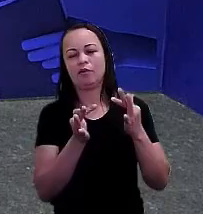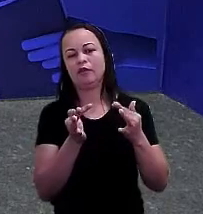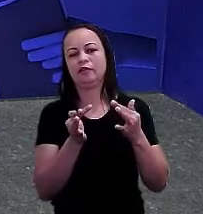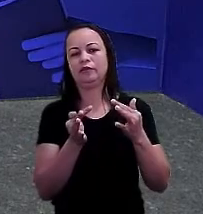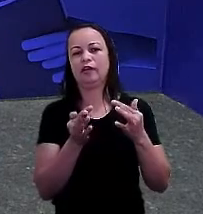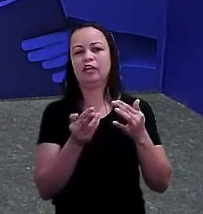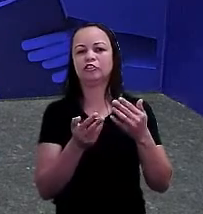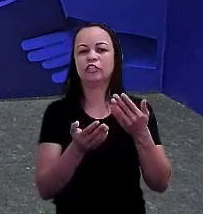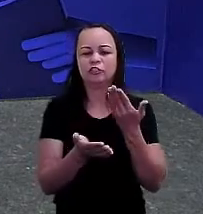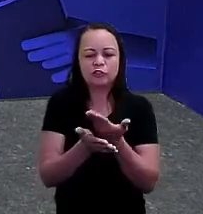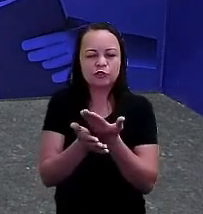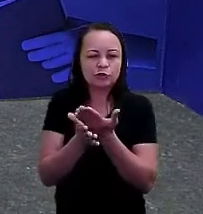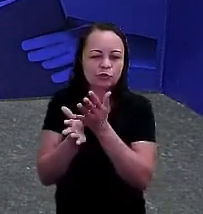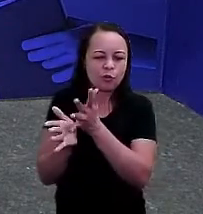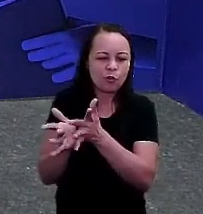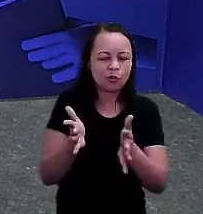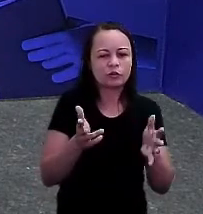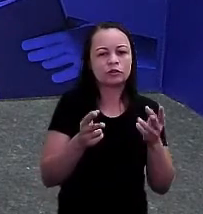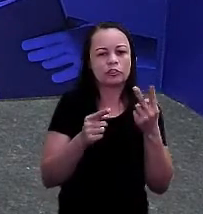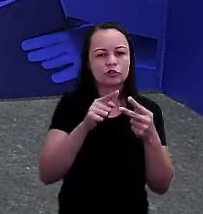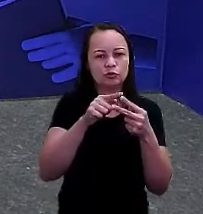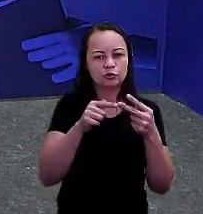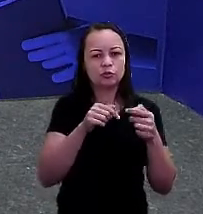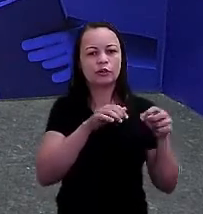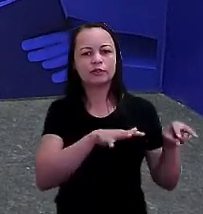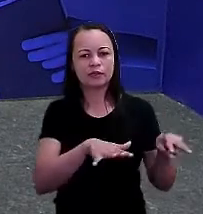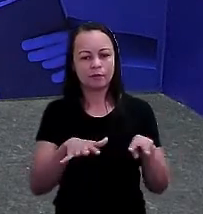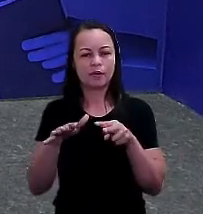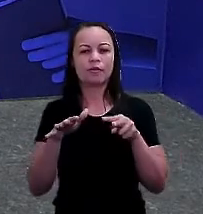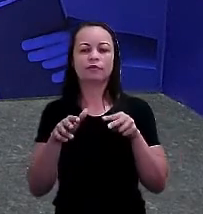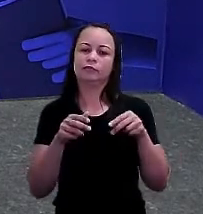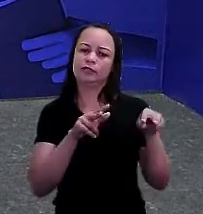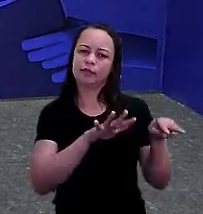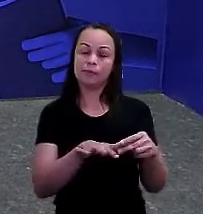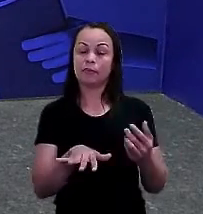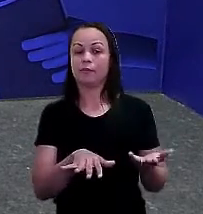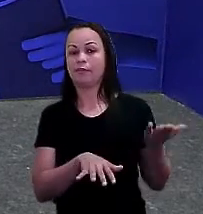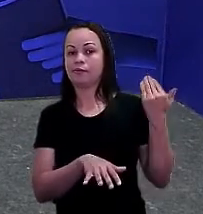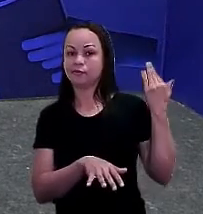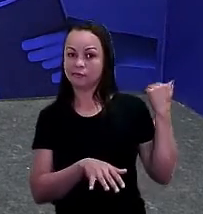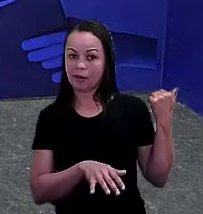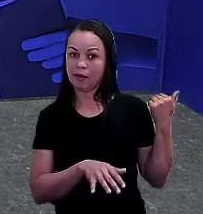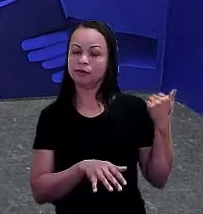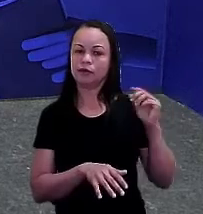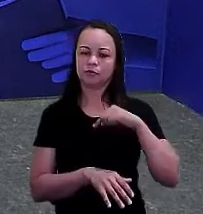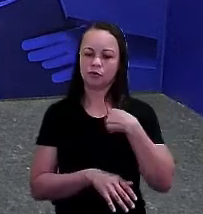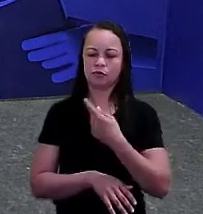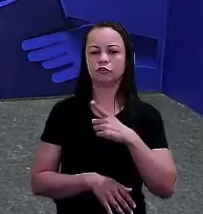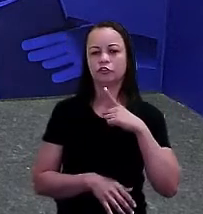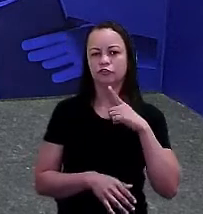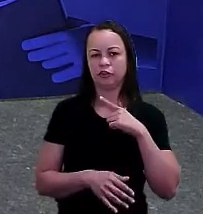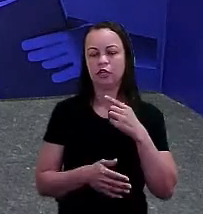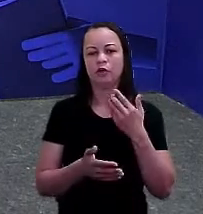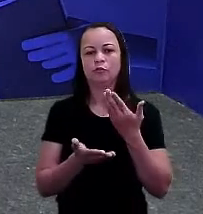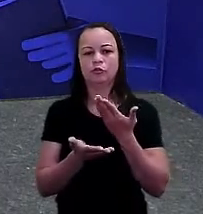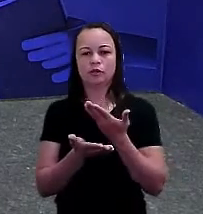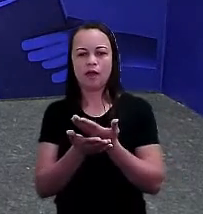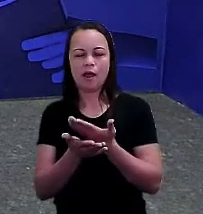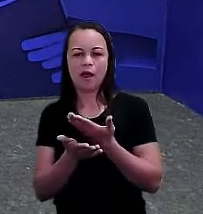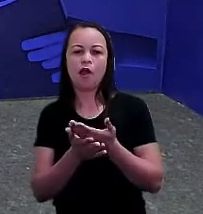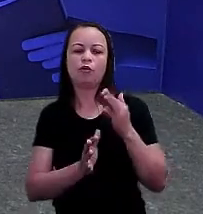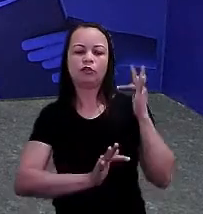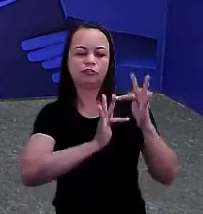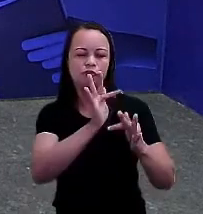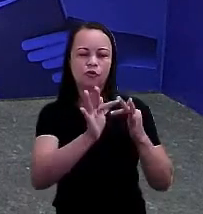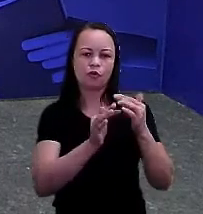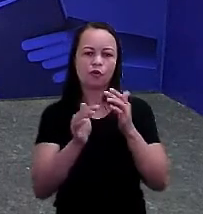aqui ao longo dessas 2 semanas, não foi? Semana passada nós tivemos aula de folclore parte 1,